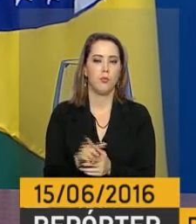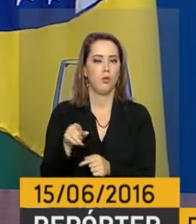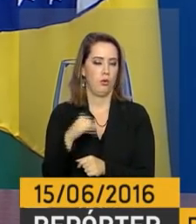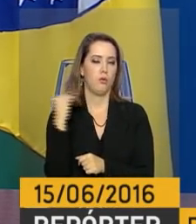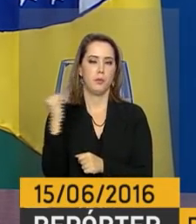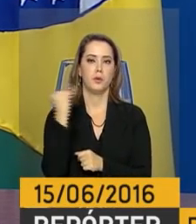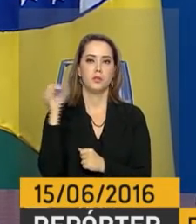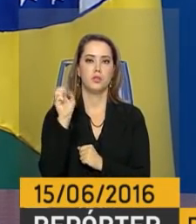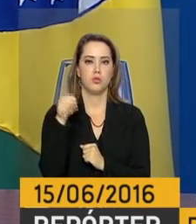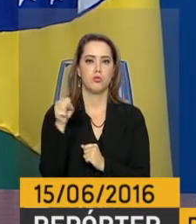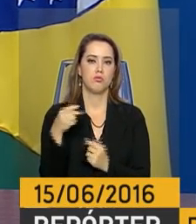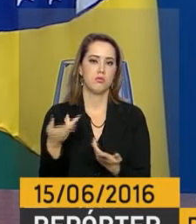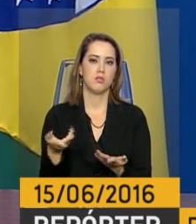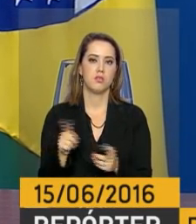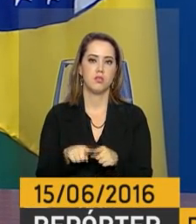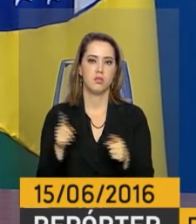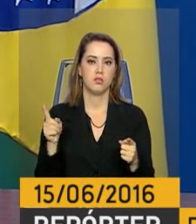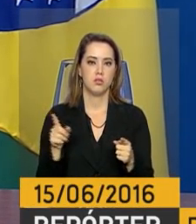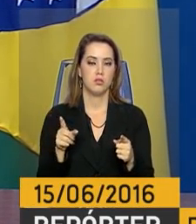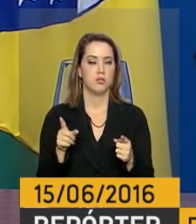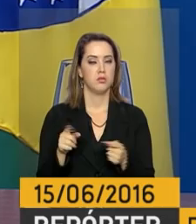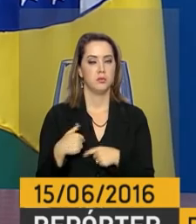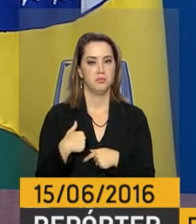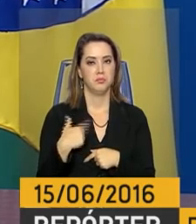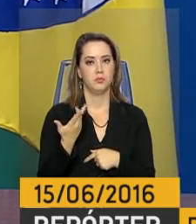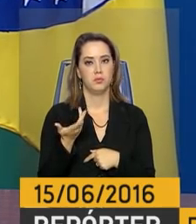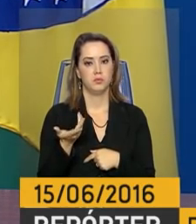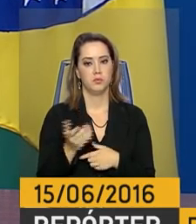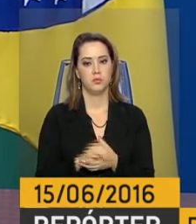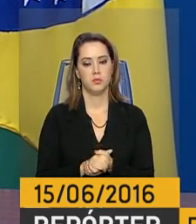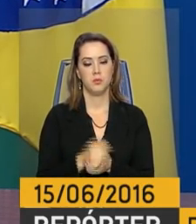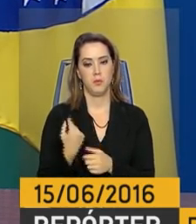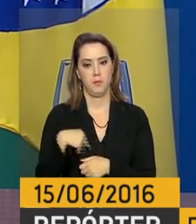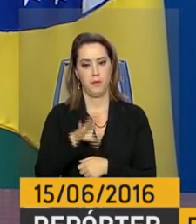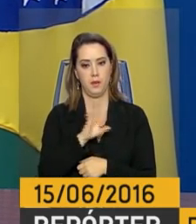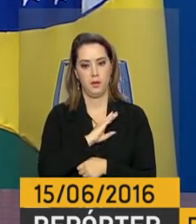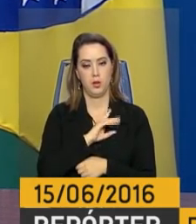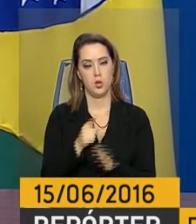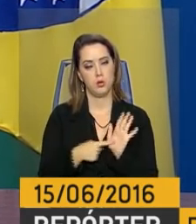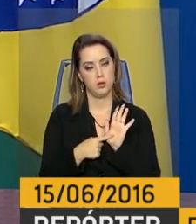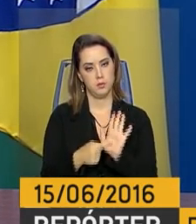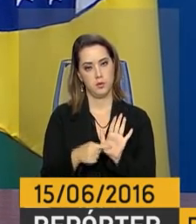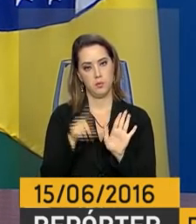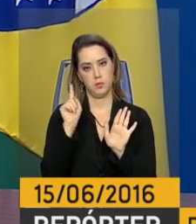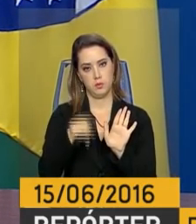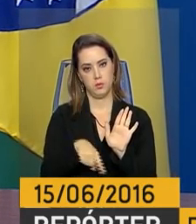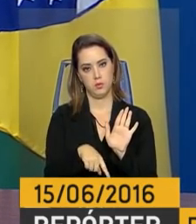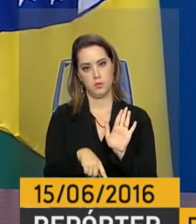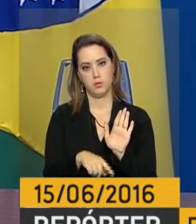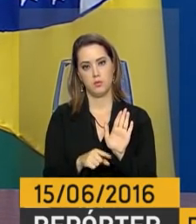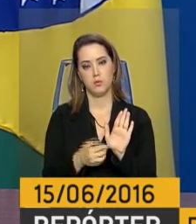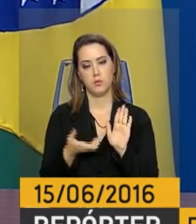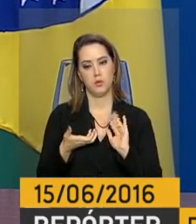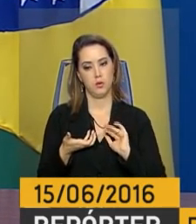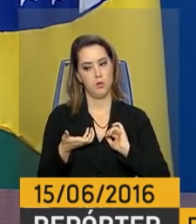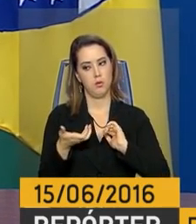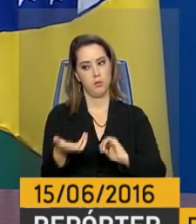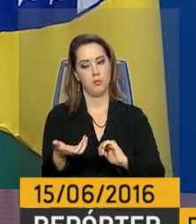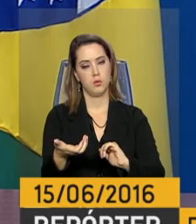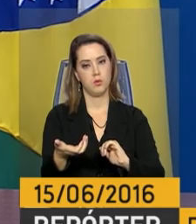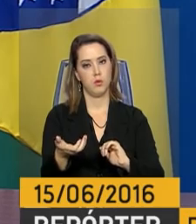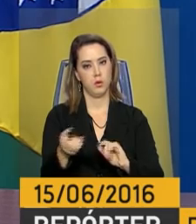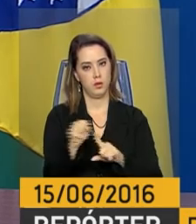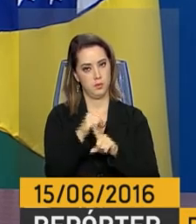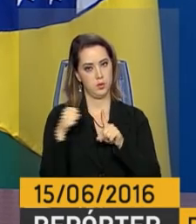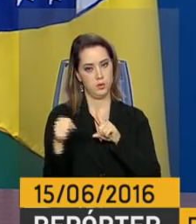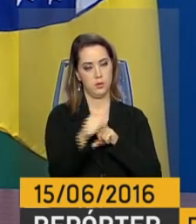sejam dentro da sua estrutura de funcionamento. A nossa proposta é uma proposta para o Congresso, pra sociedade